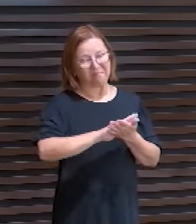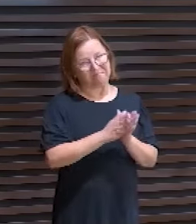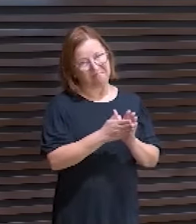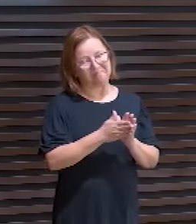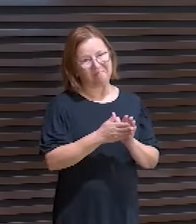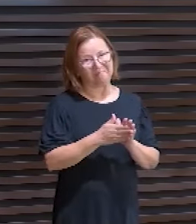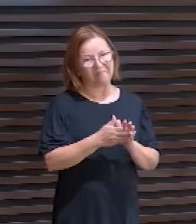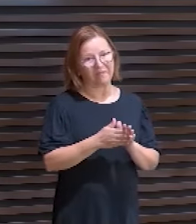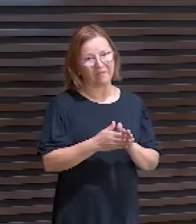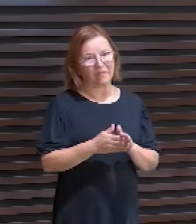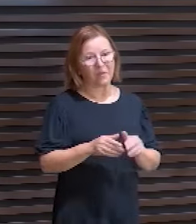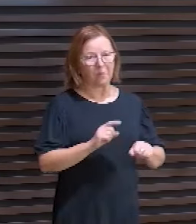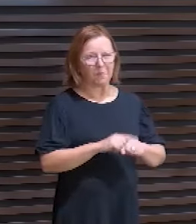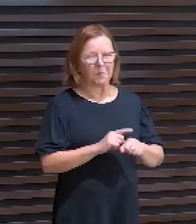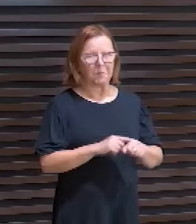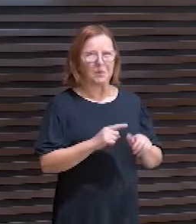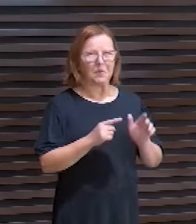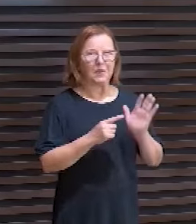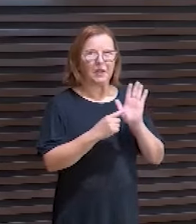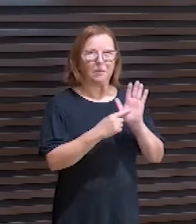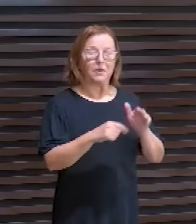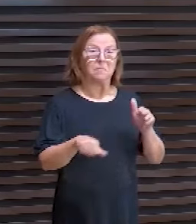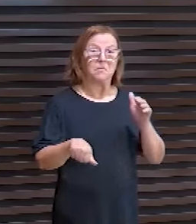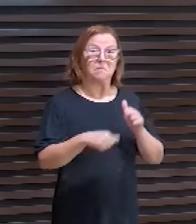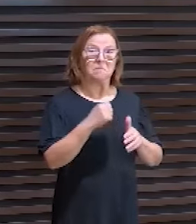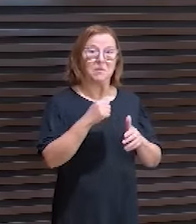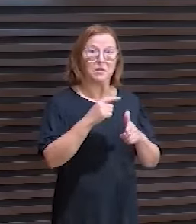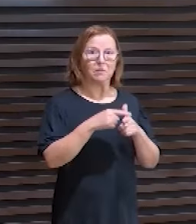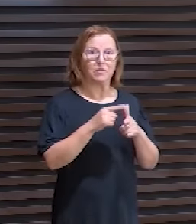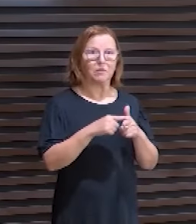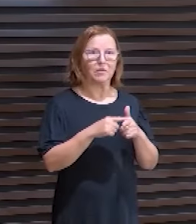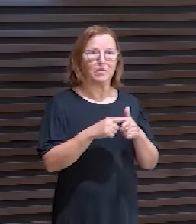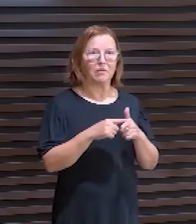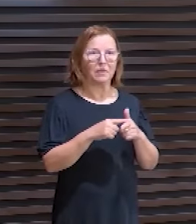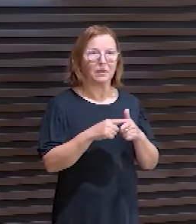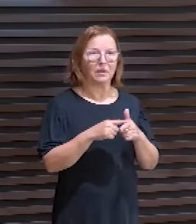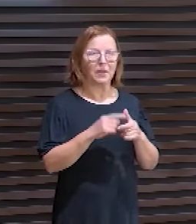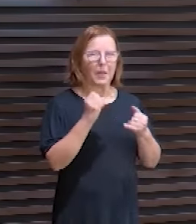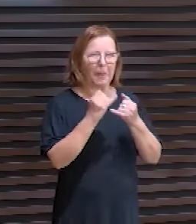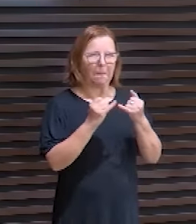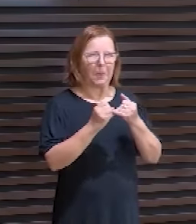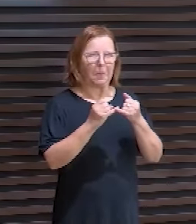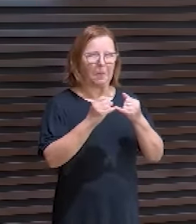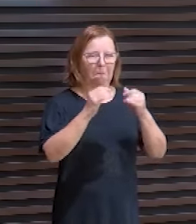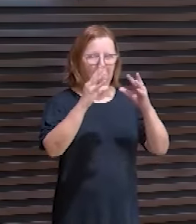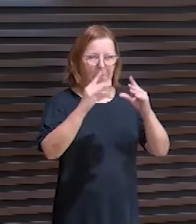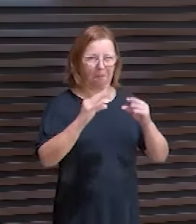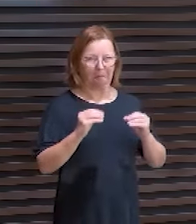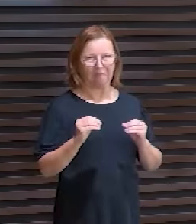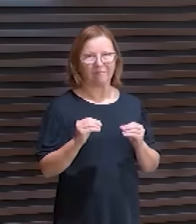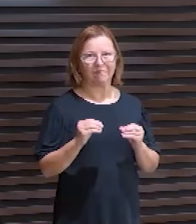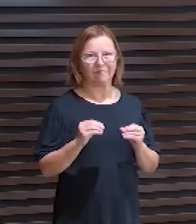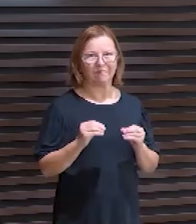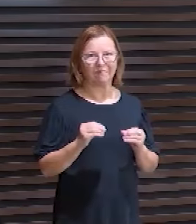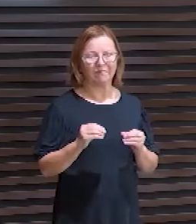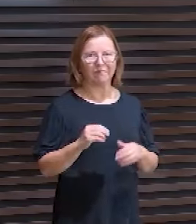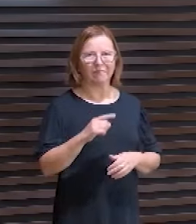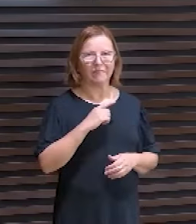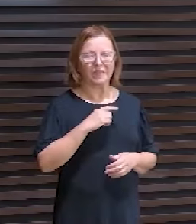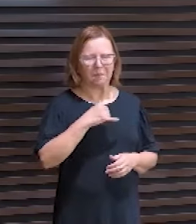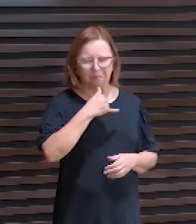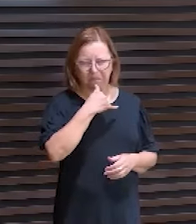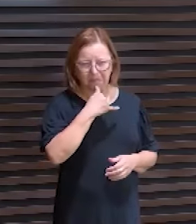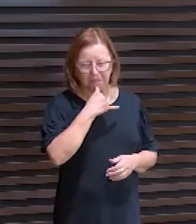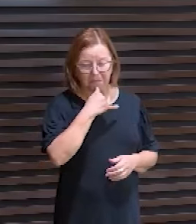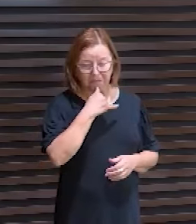primeiro problema parece que o plano se desmorona há uma decepção e se não